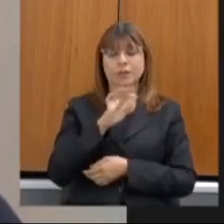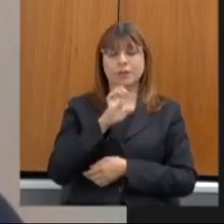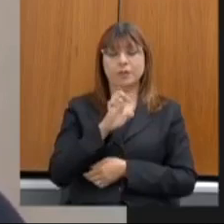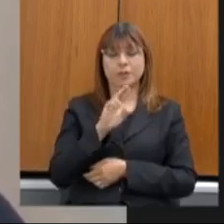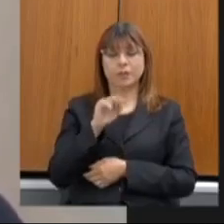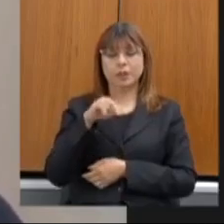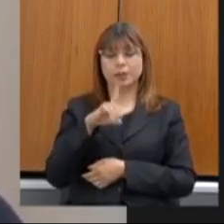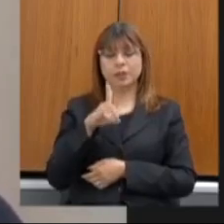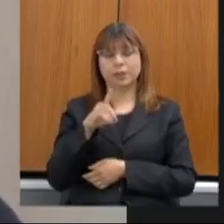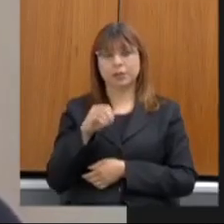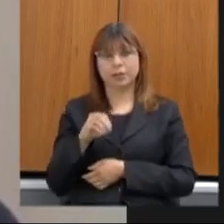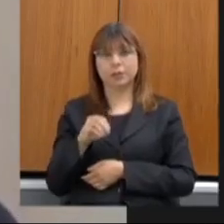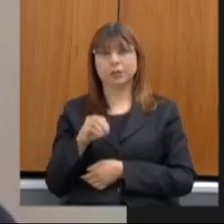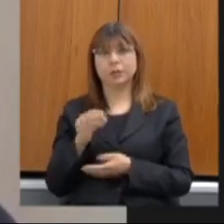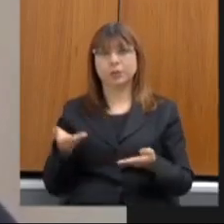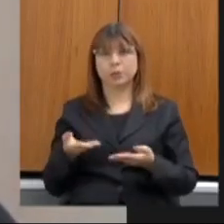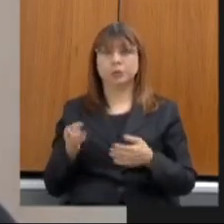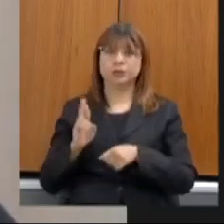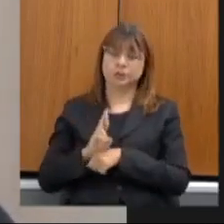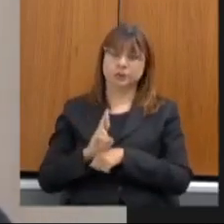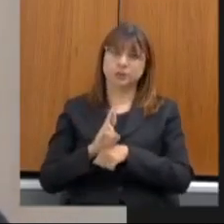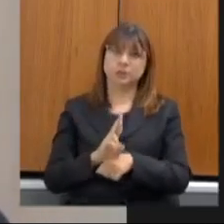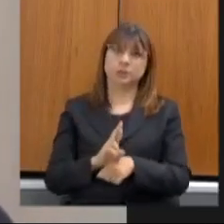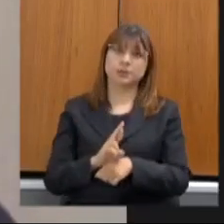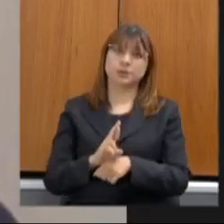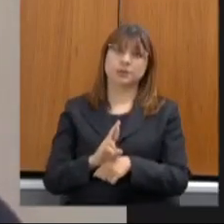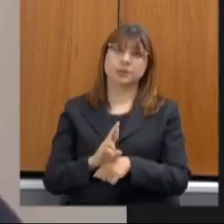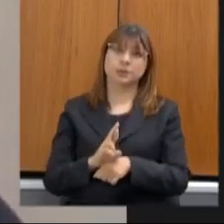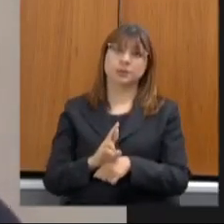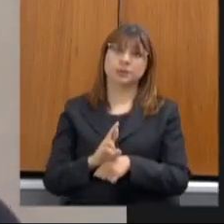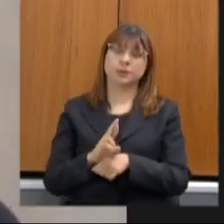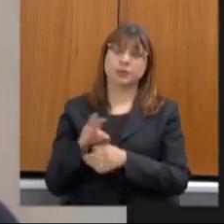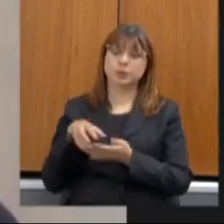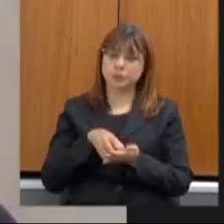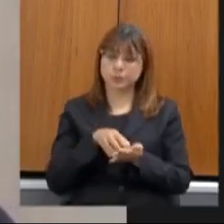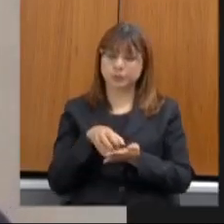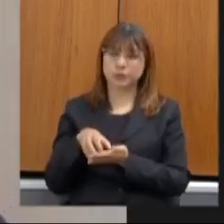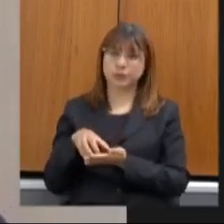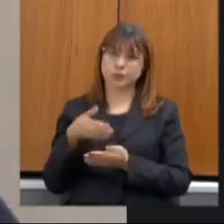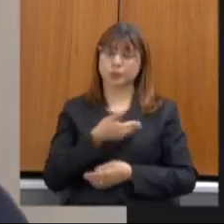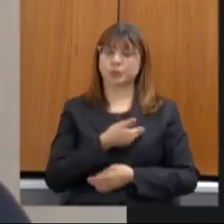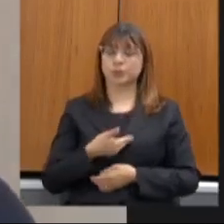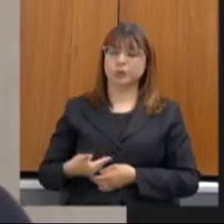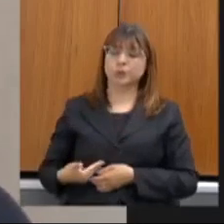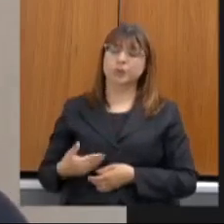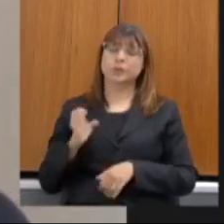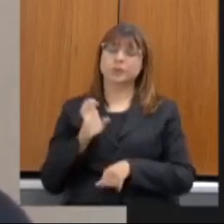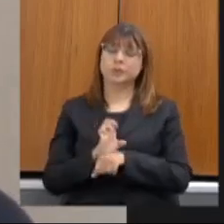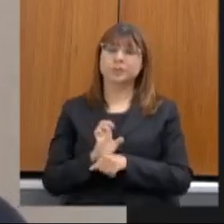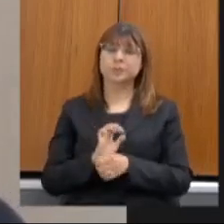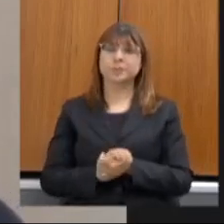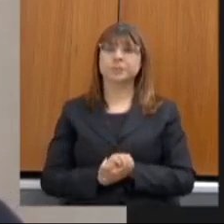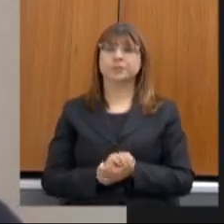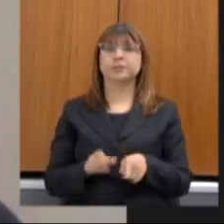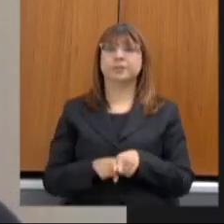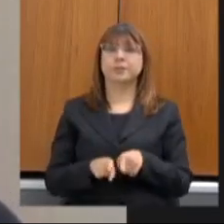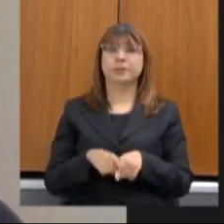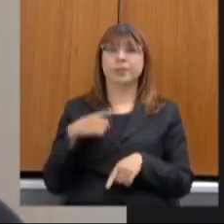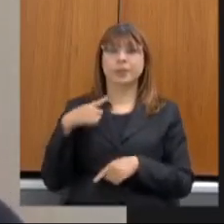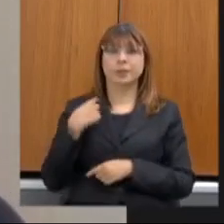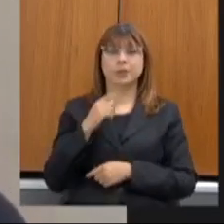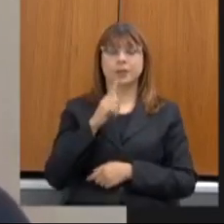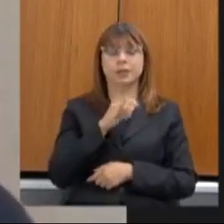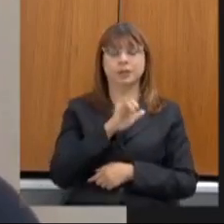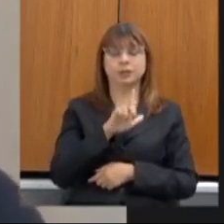que tá aí hoje representando alguns órgãos do governo do Governo do Estado Deputado Gil